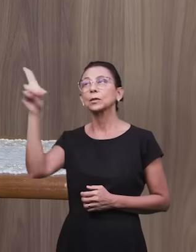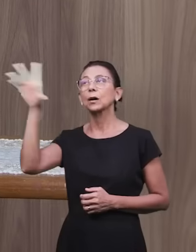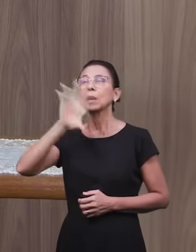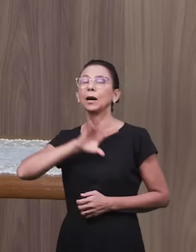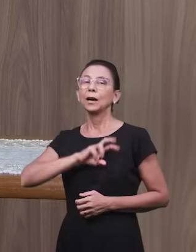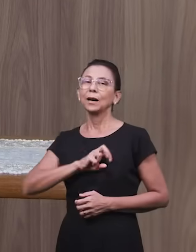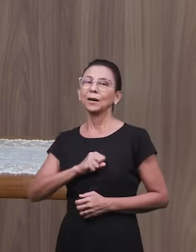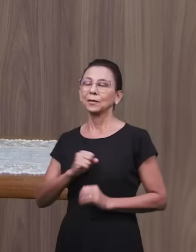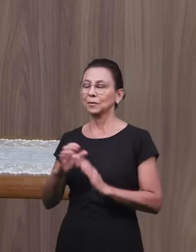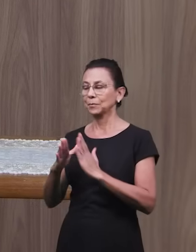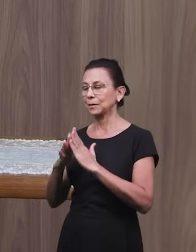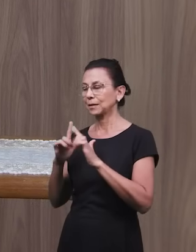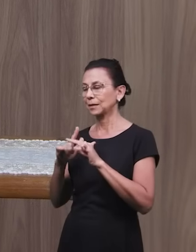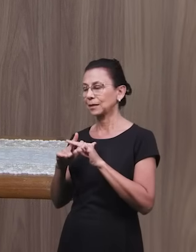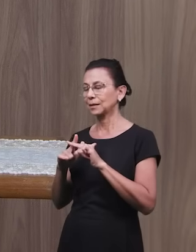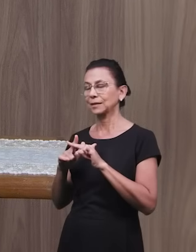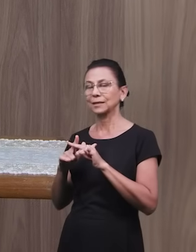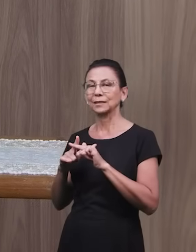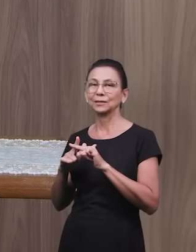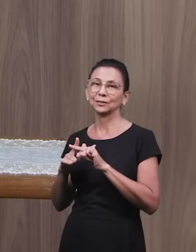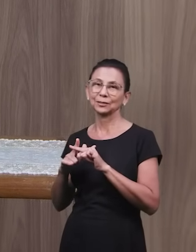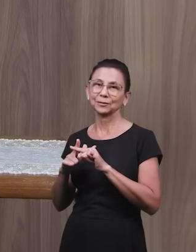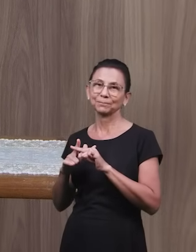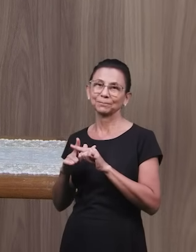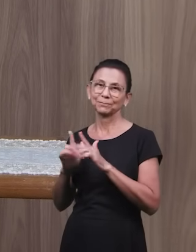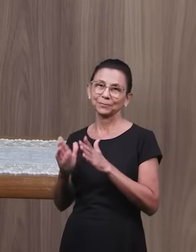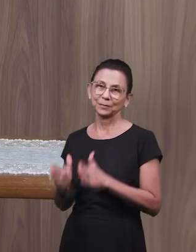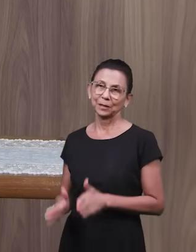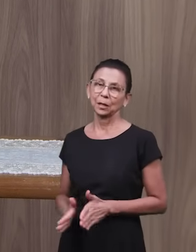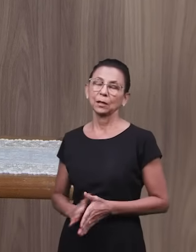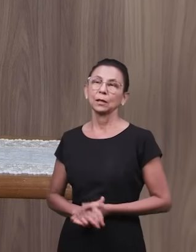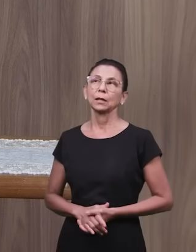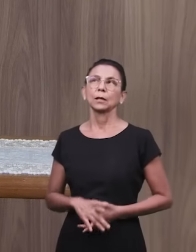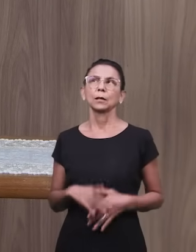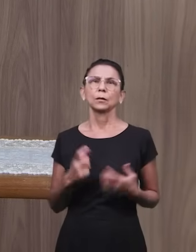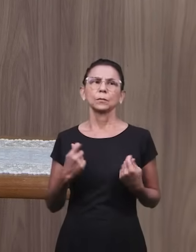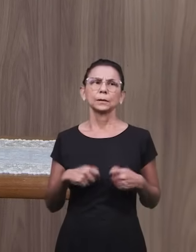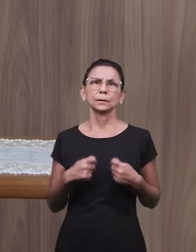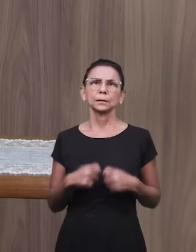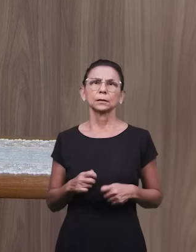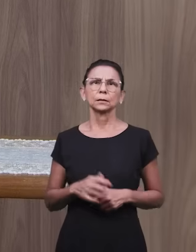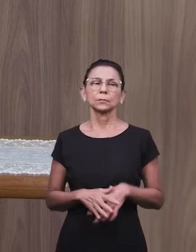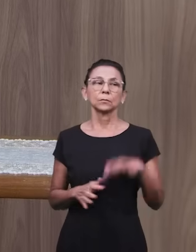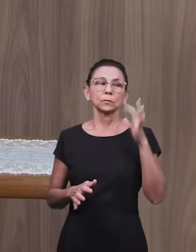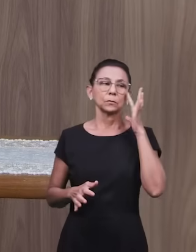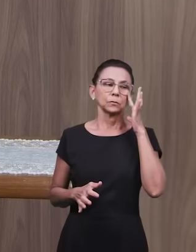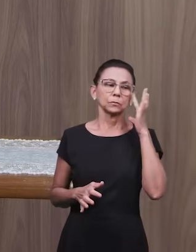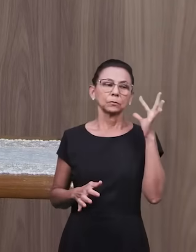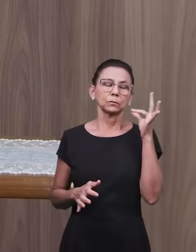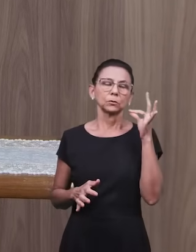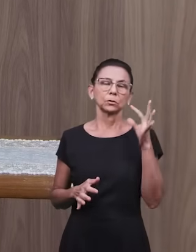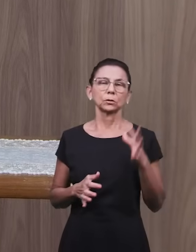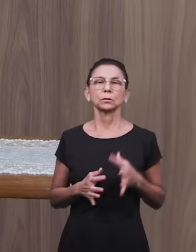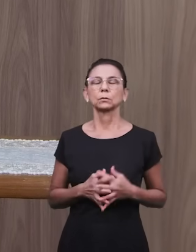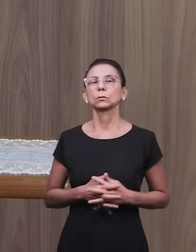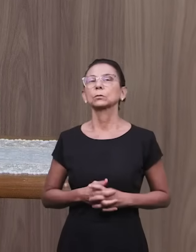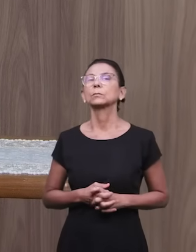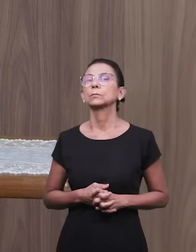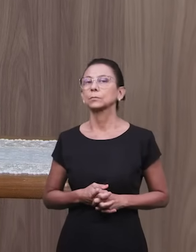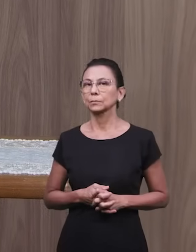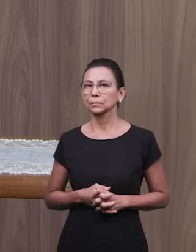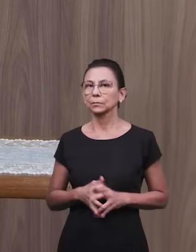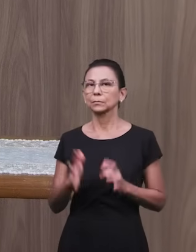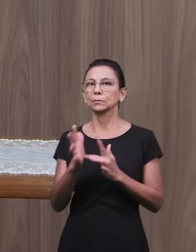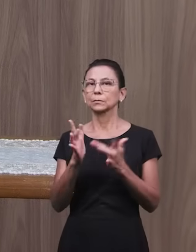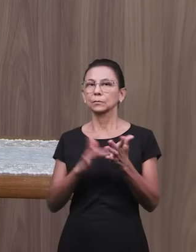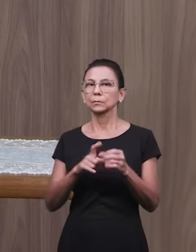Senhor, também entendemos assim. Precisamos de estar em ativa vigilância,